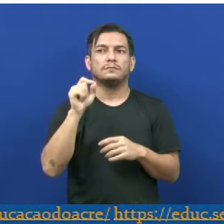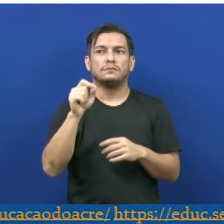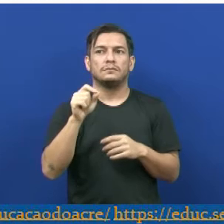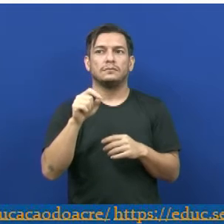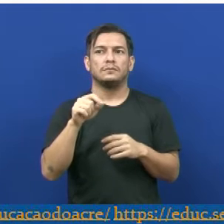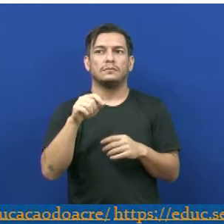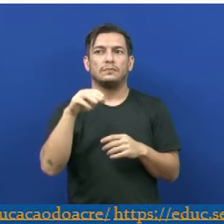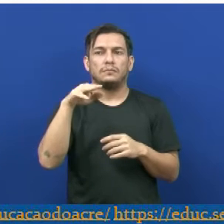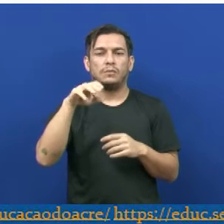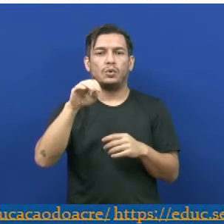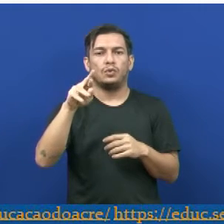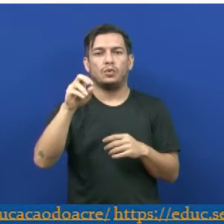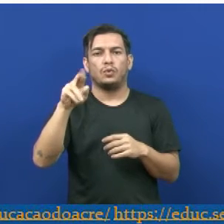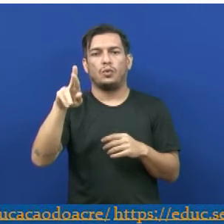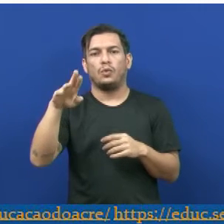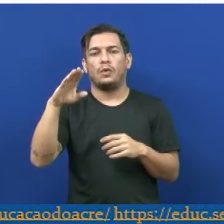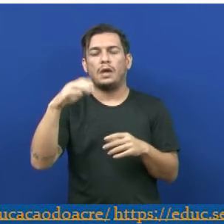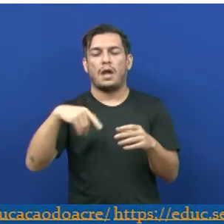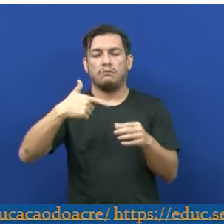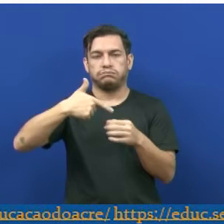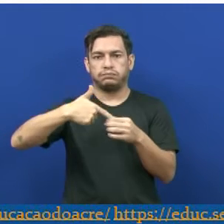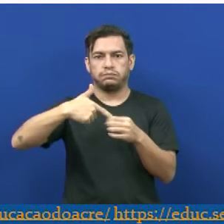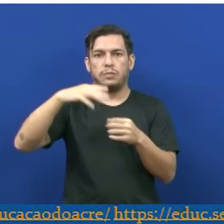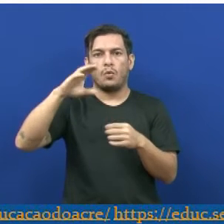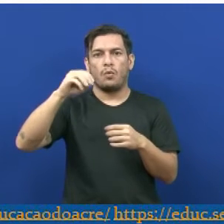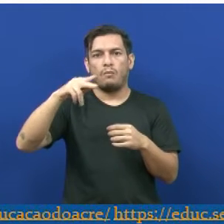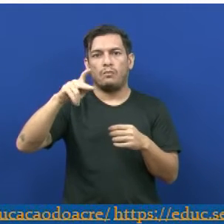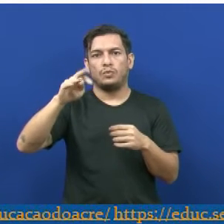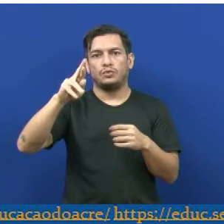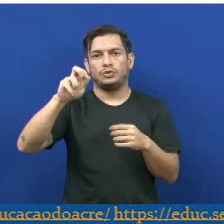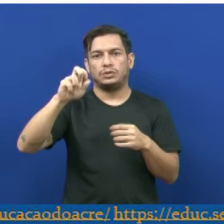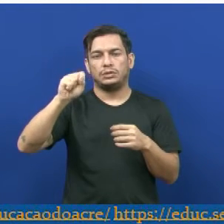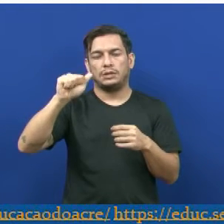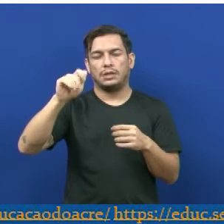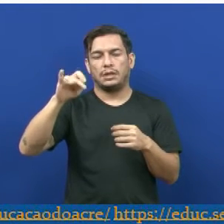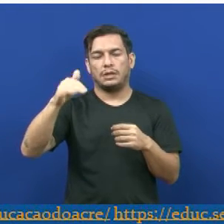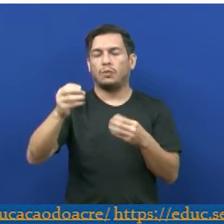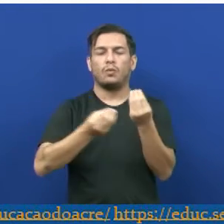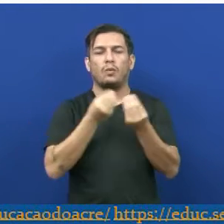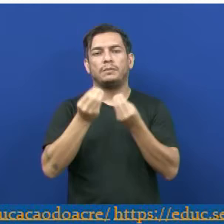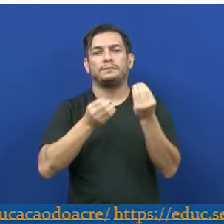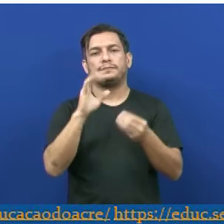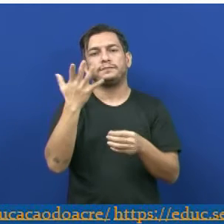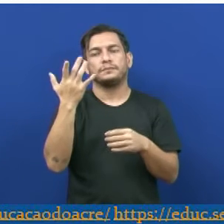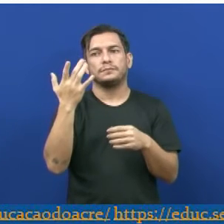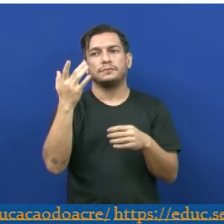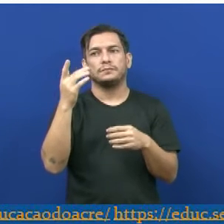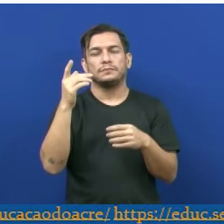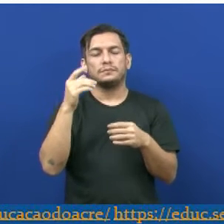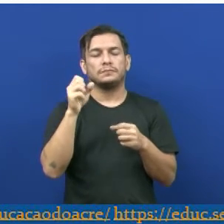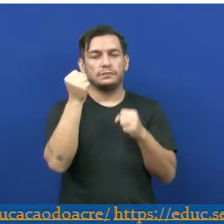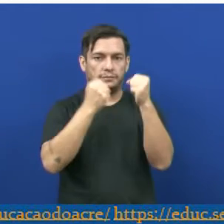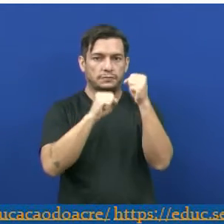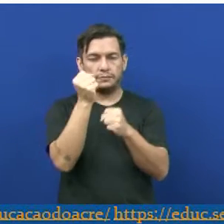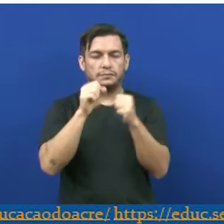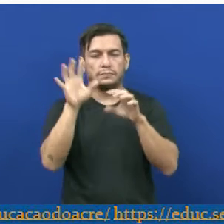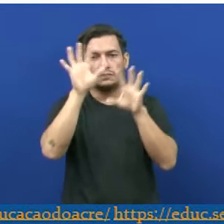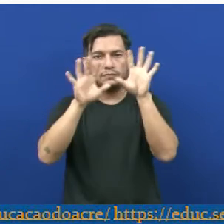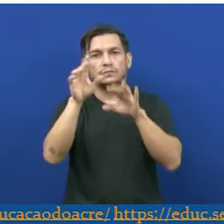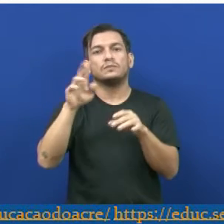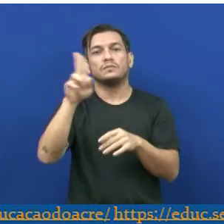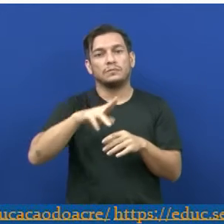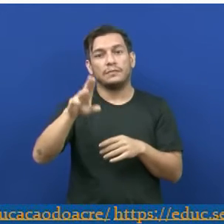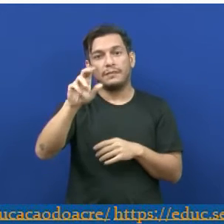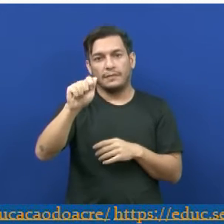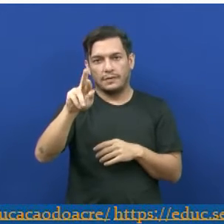motor a combustão. E esse também nos persegue até hoje. O motor a combustão, como ele funciona? Na máquina a vapor, você utilizava o carvão